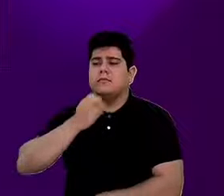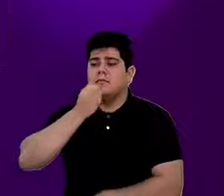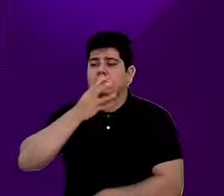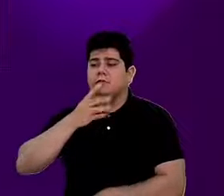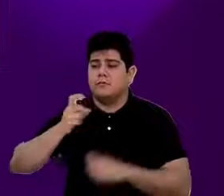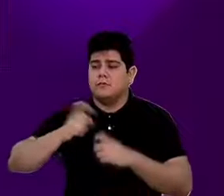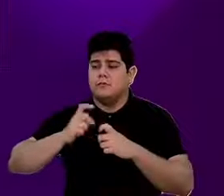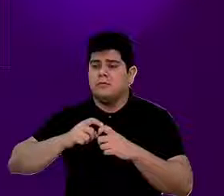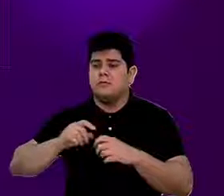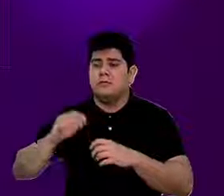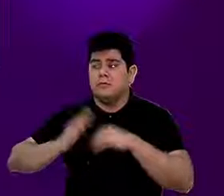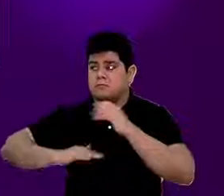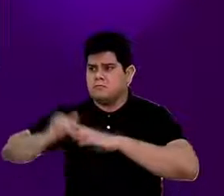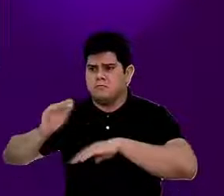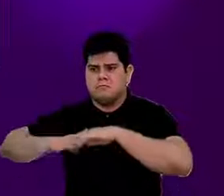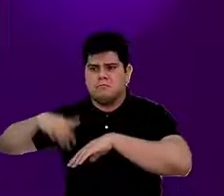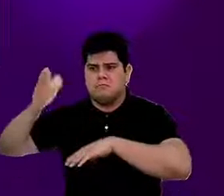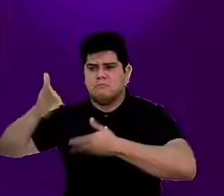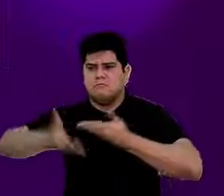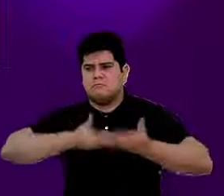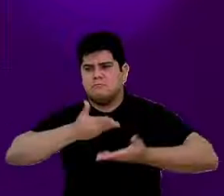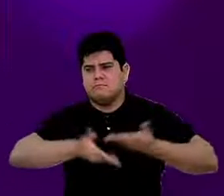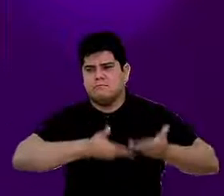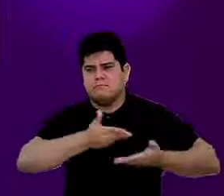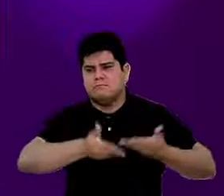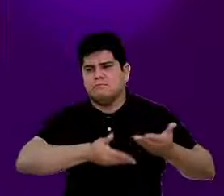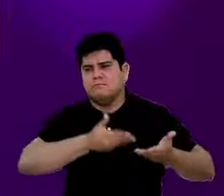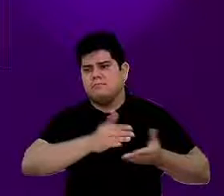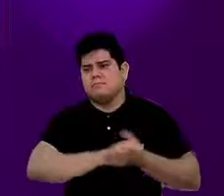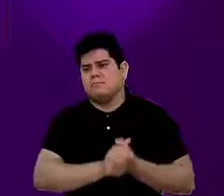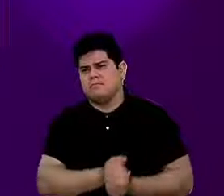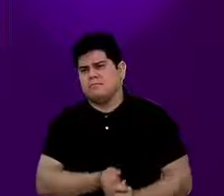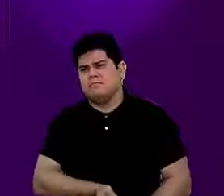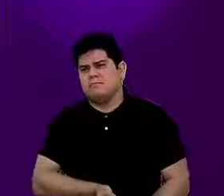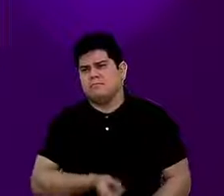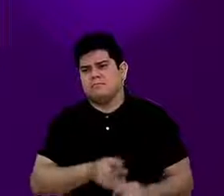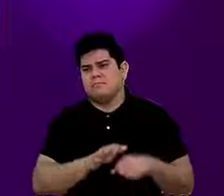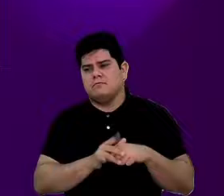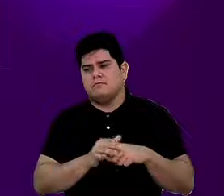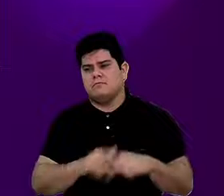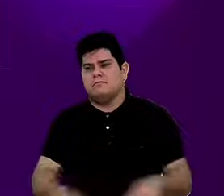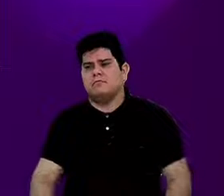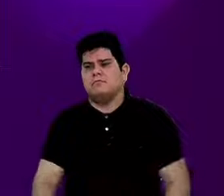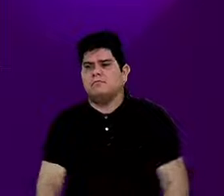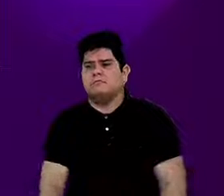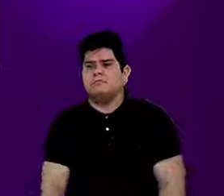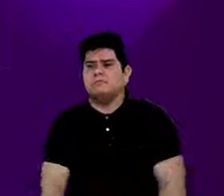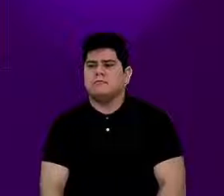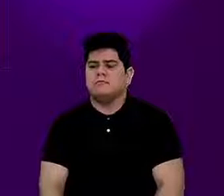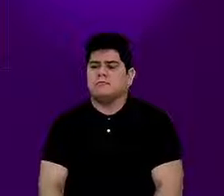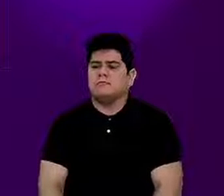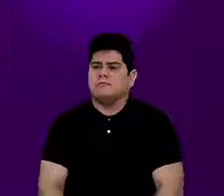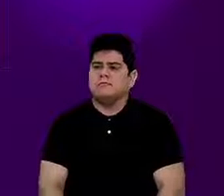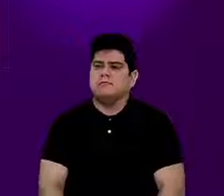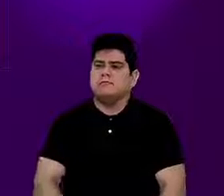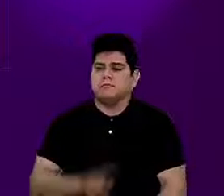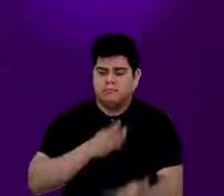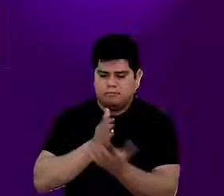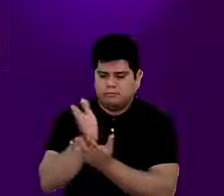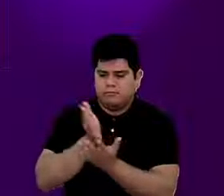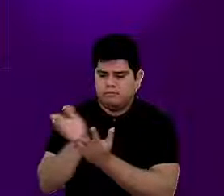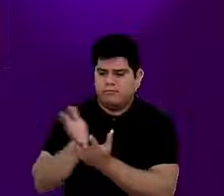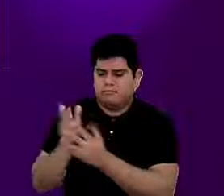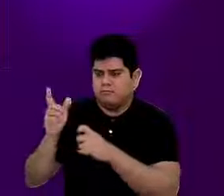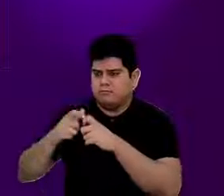o grande médico trata o doente. Hoje nós temos todas essas vertentes da medicina